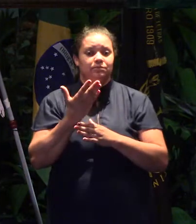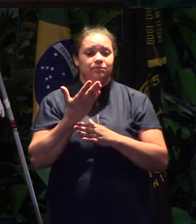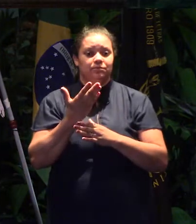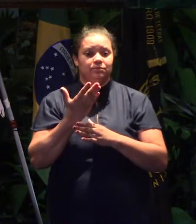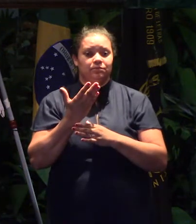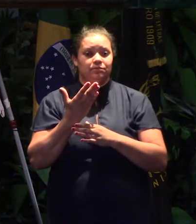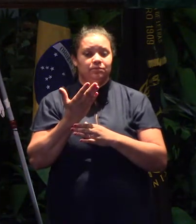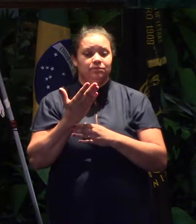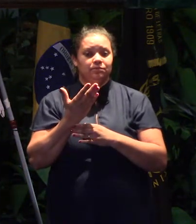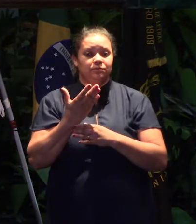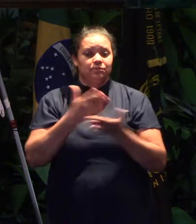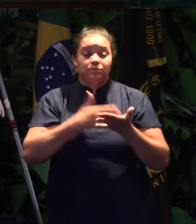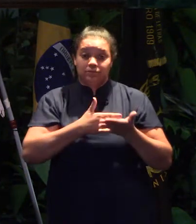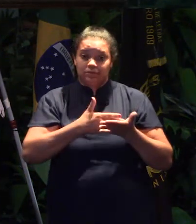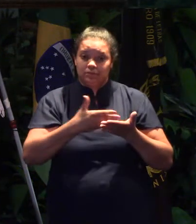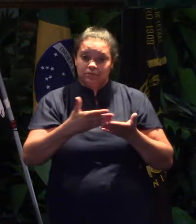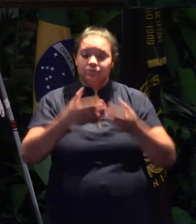no momento mesmo em que é relatada,